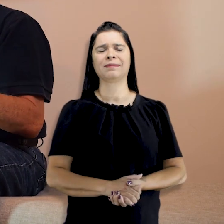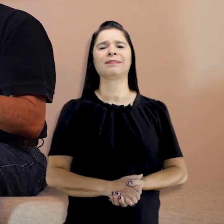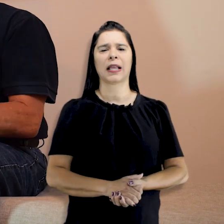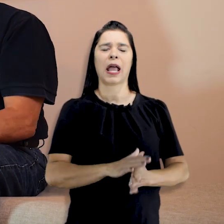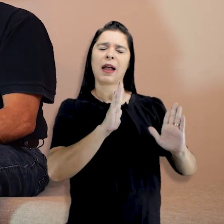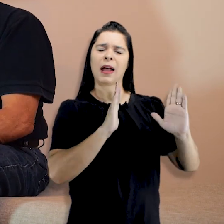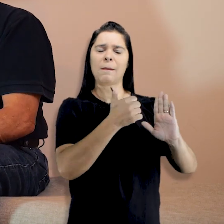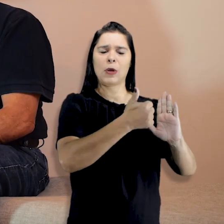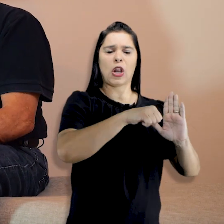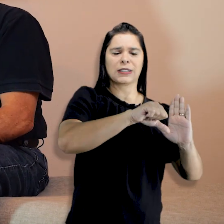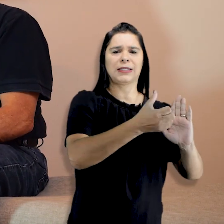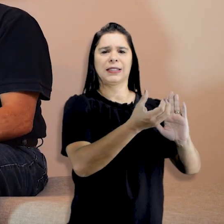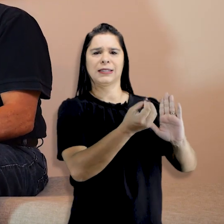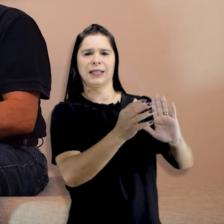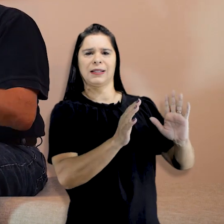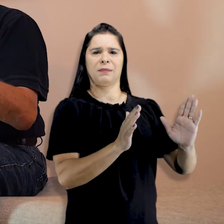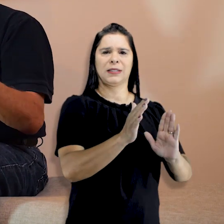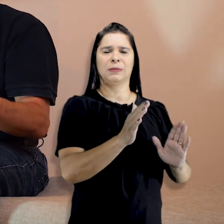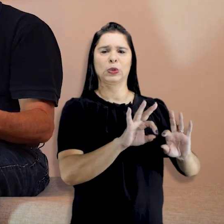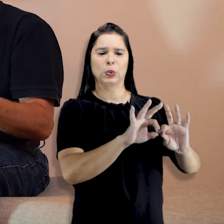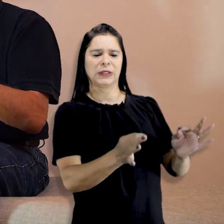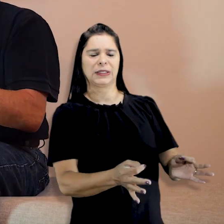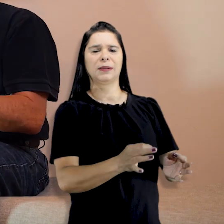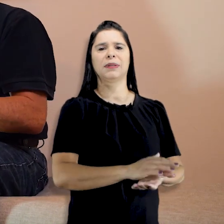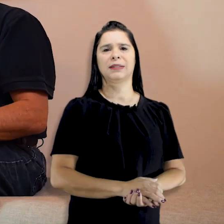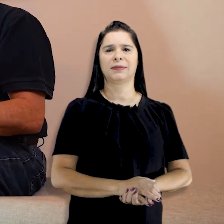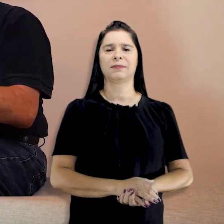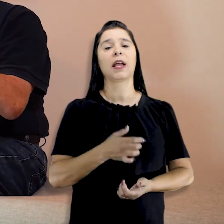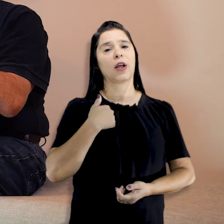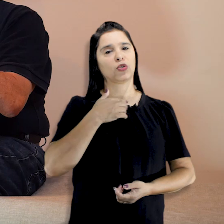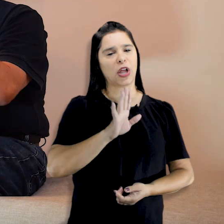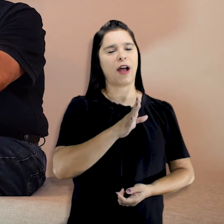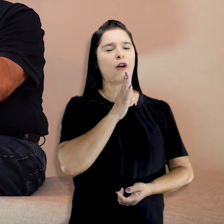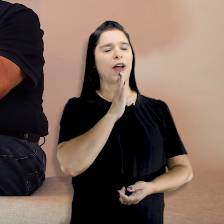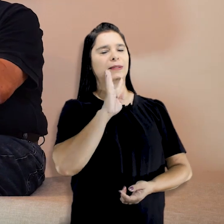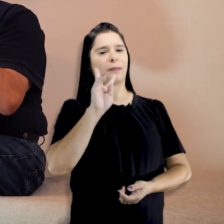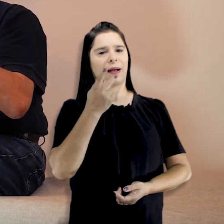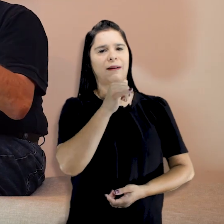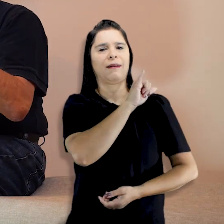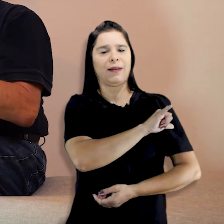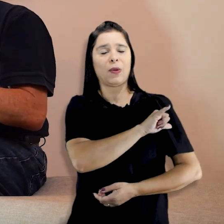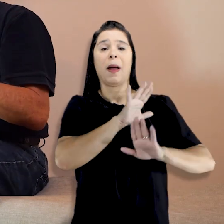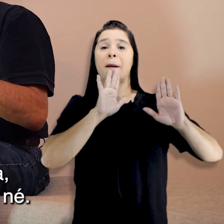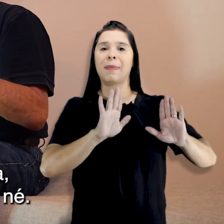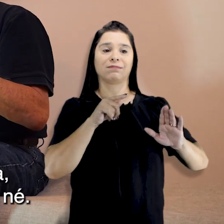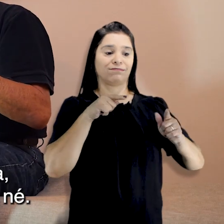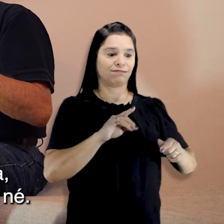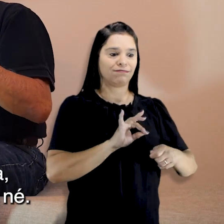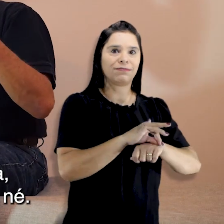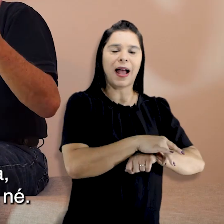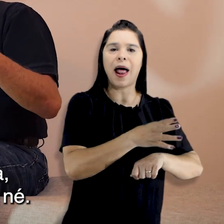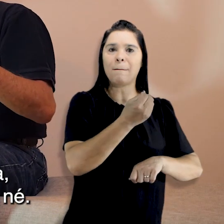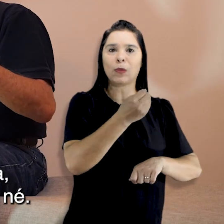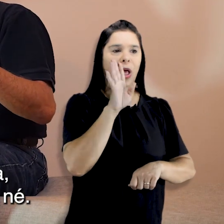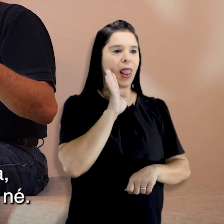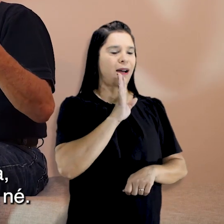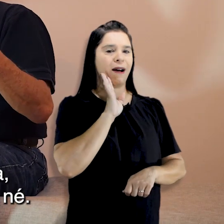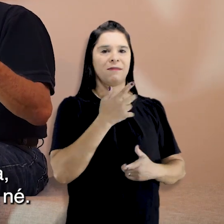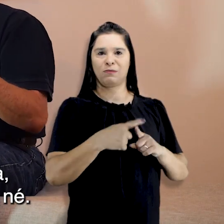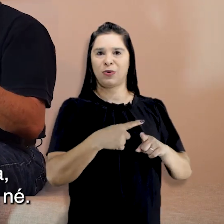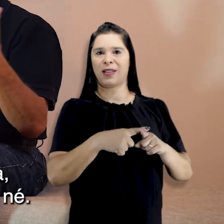ainda era muito simples, né? Embora eu já conhecesse Belo Horizonte, Rio e tudo, mas aqui para Formiga aquilo era um negócio muito legal, porque era uma casa